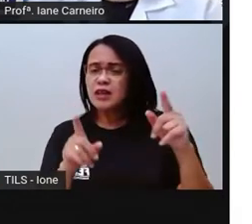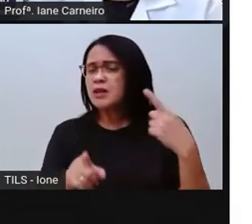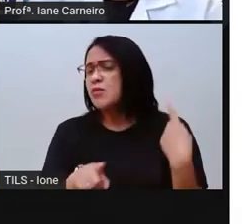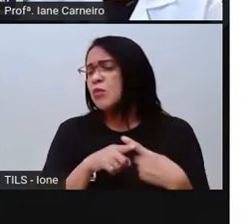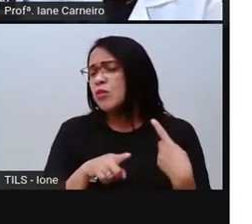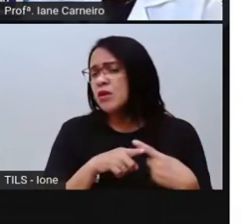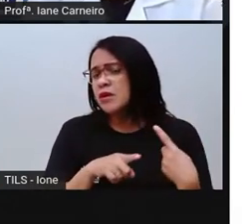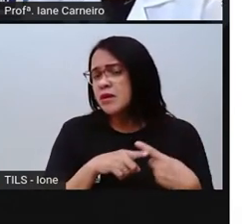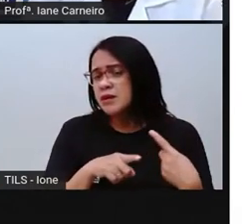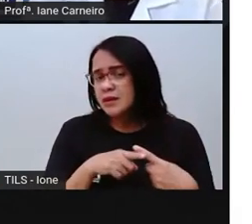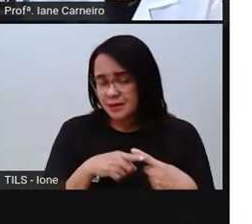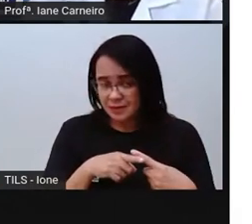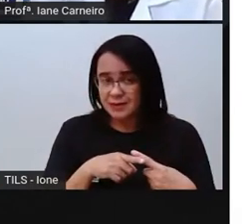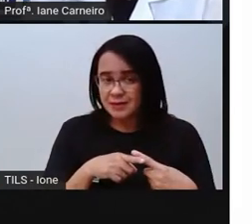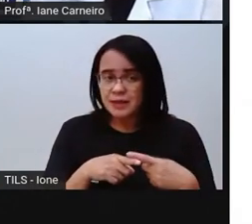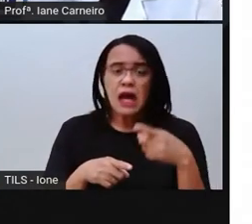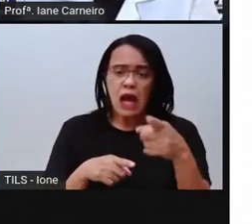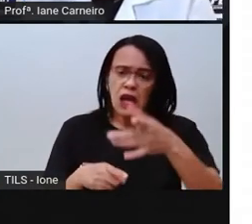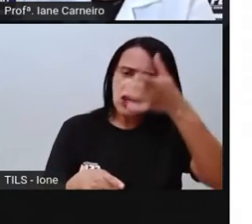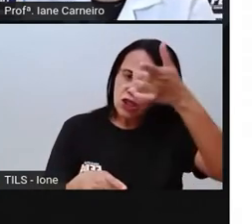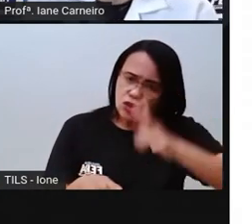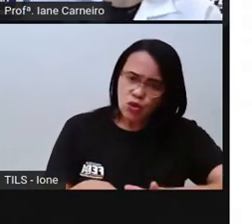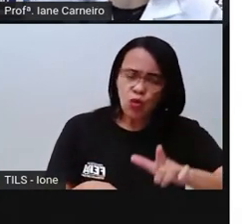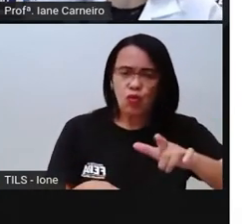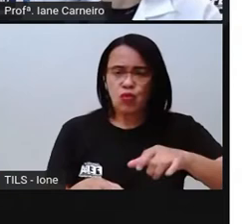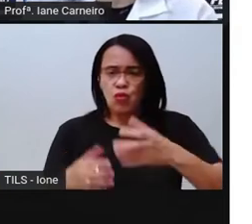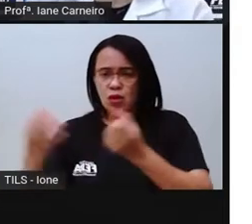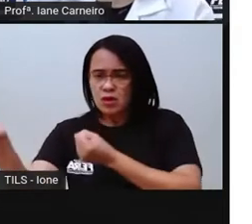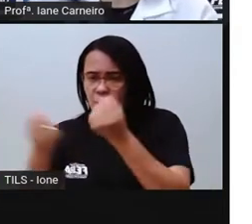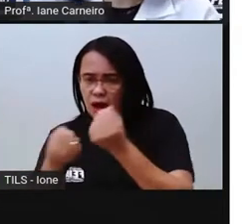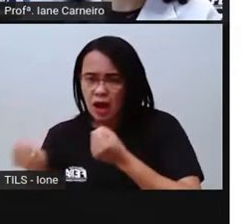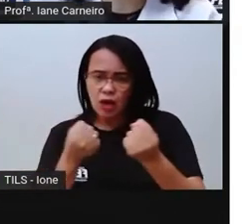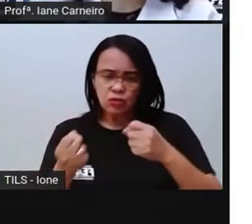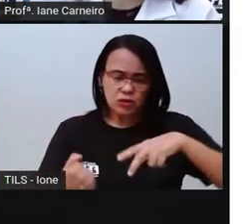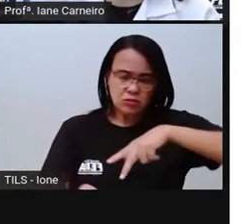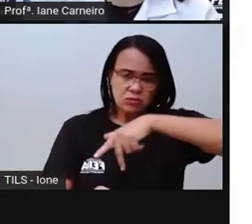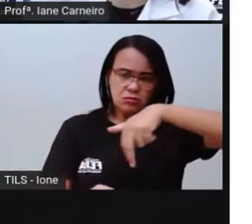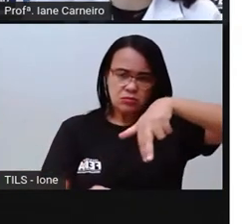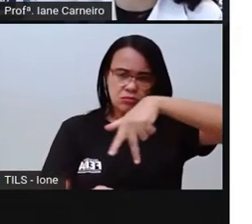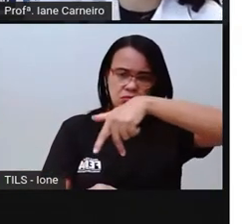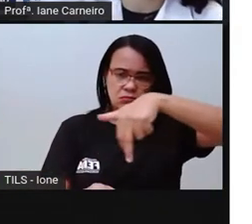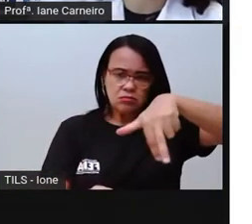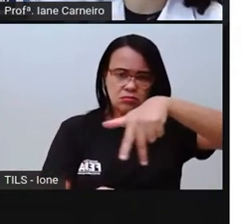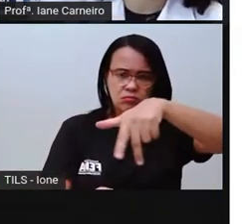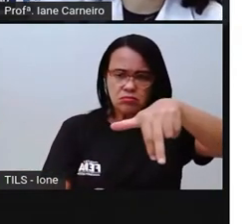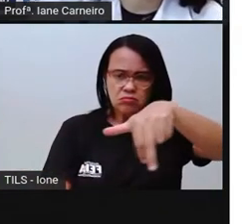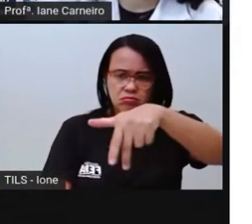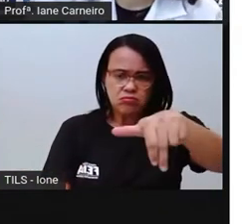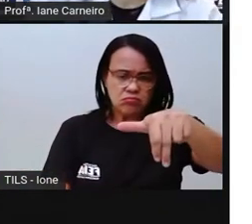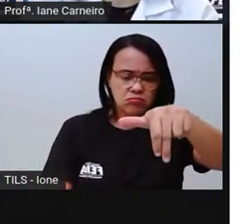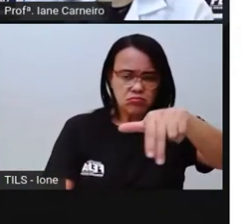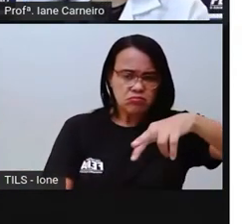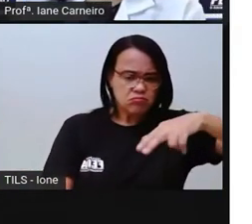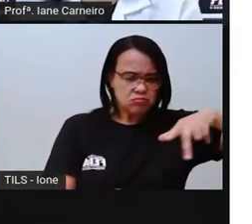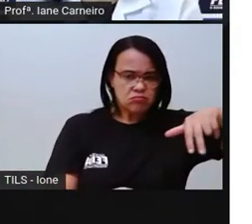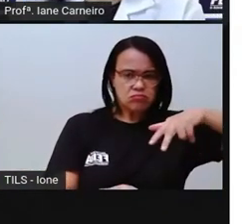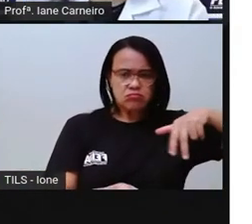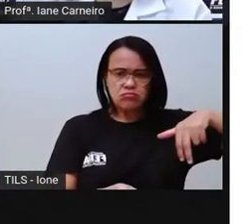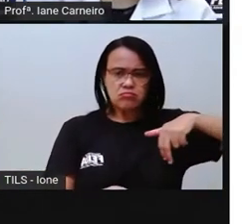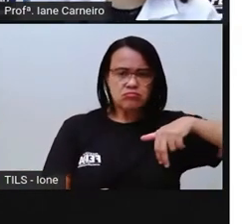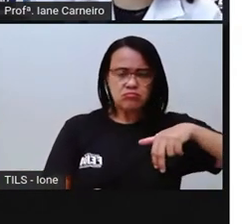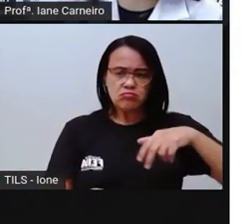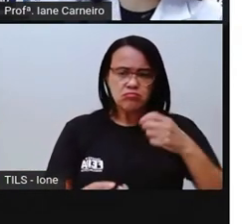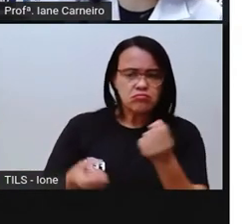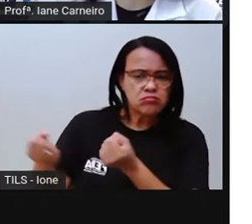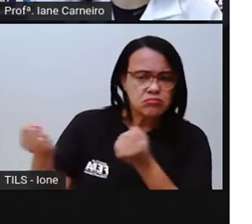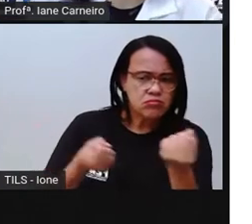novo, né? Entre os carros? O que será que esse menino está fazendo? Será que ele está passeando? Será que ele está